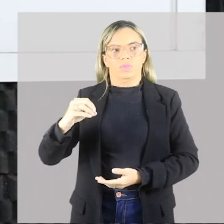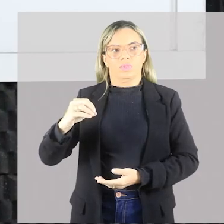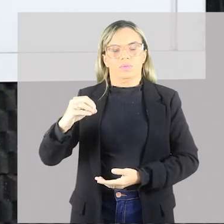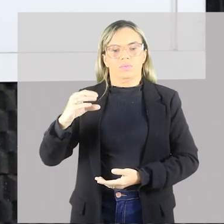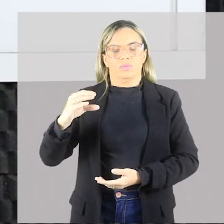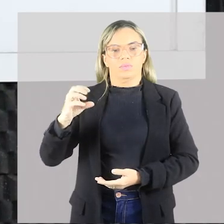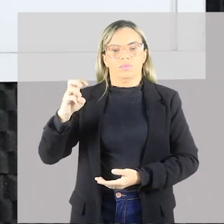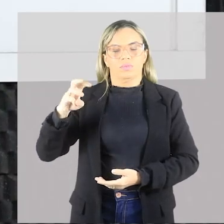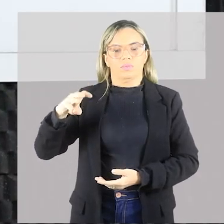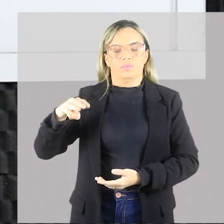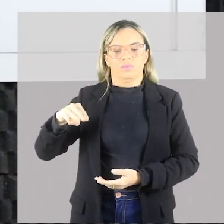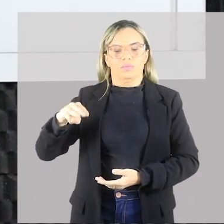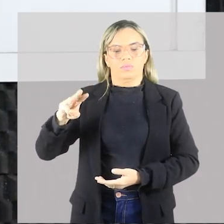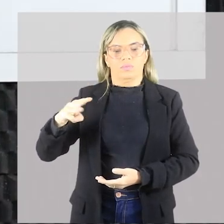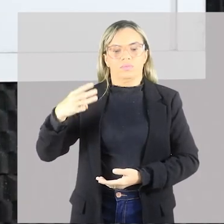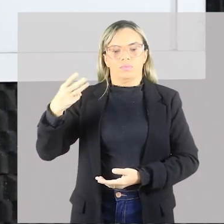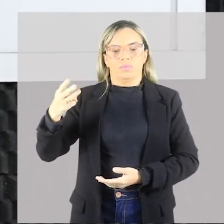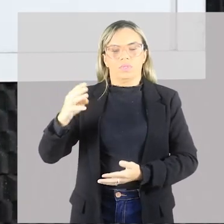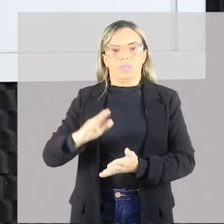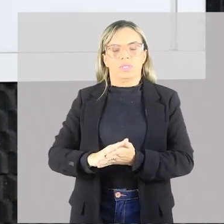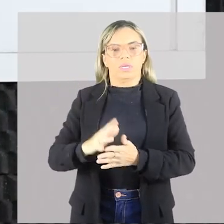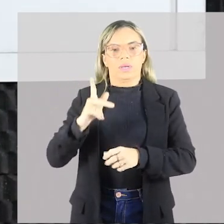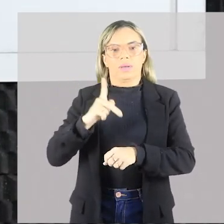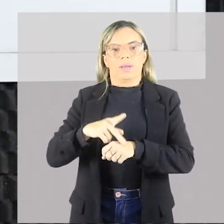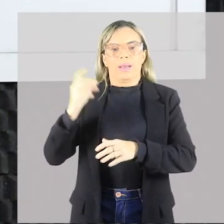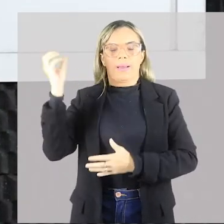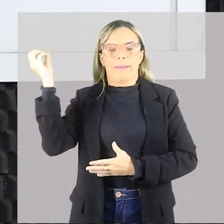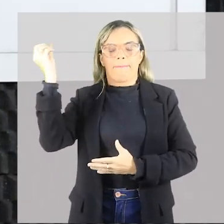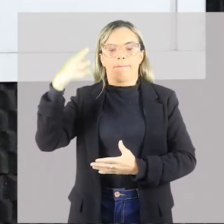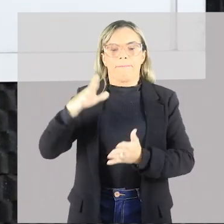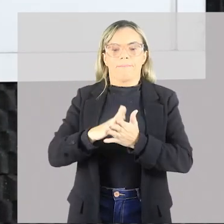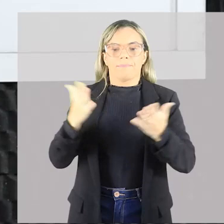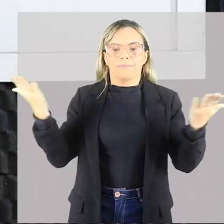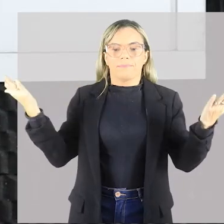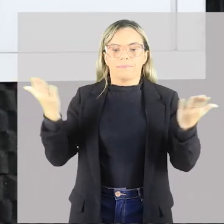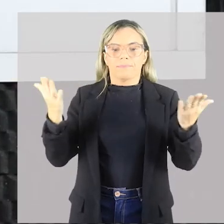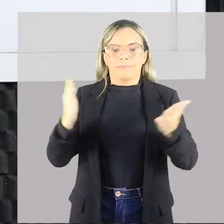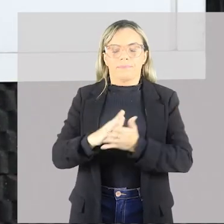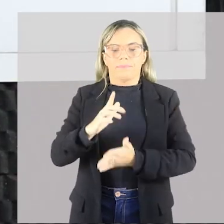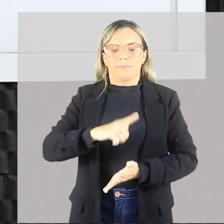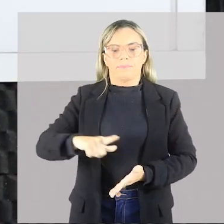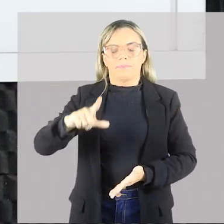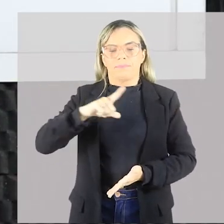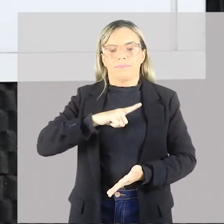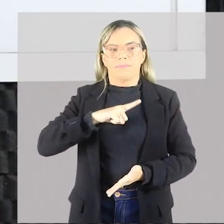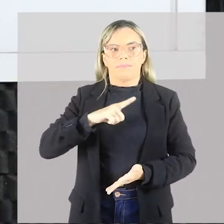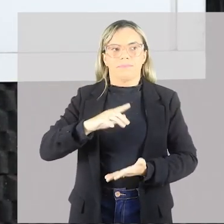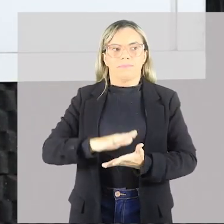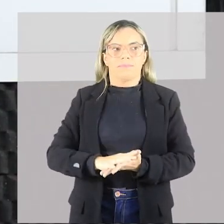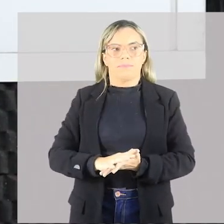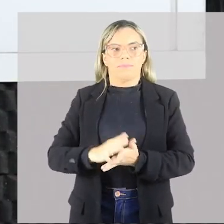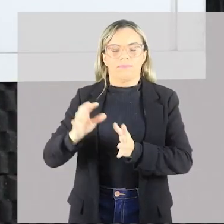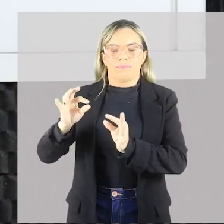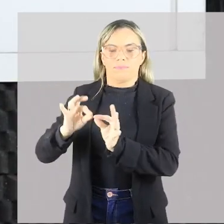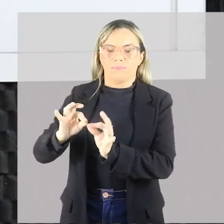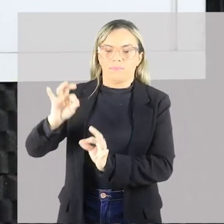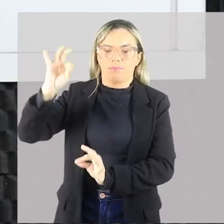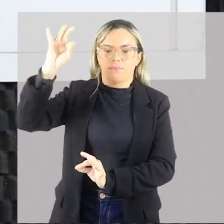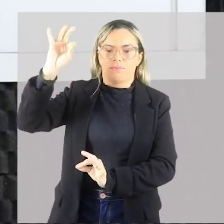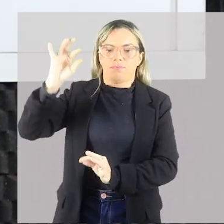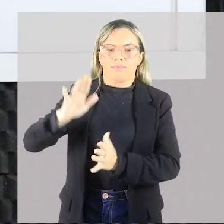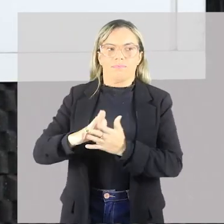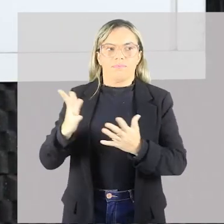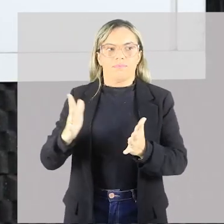ele ter colocado a pedrinha. Agora, turma, eu tenho que saber quanto é que vai ser essa altura. Ó.